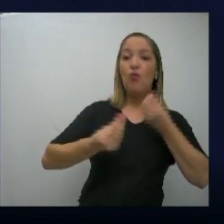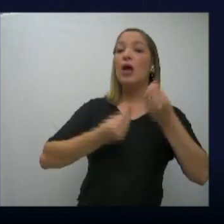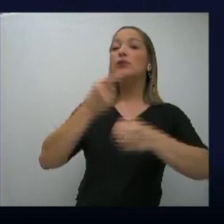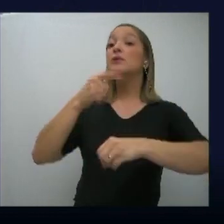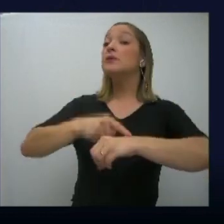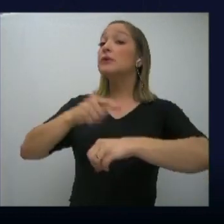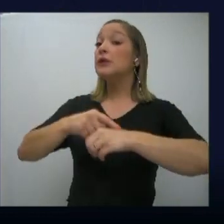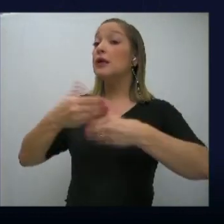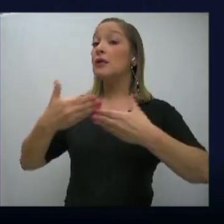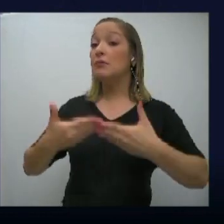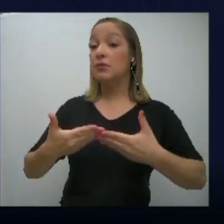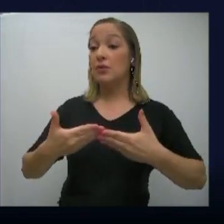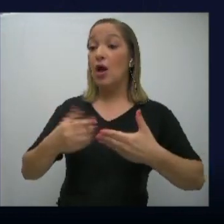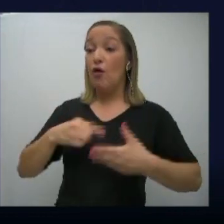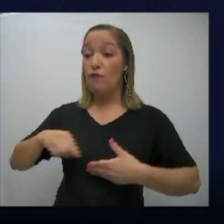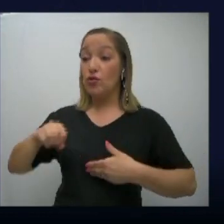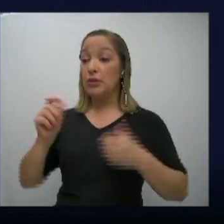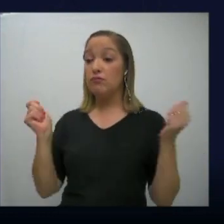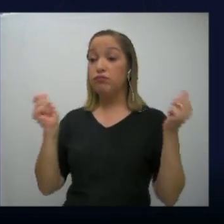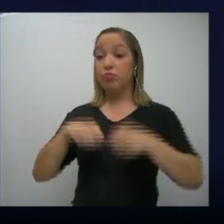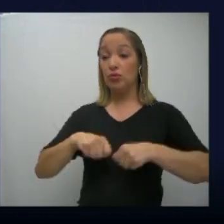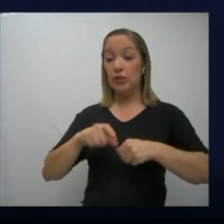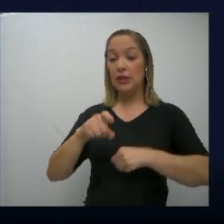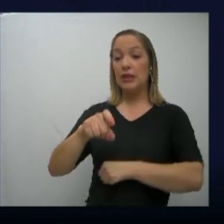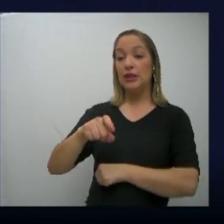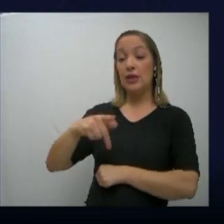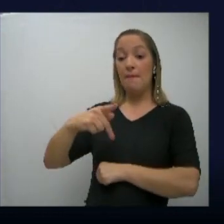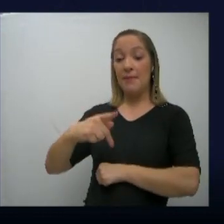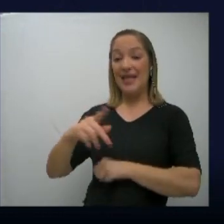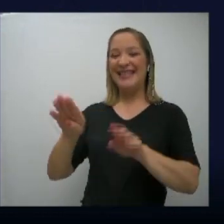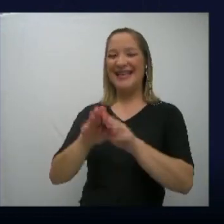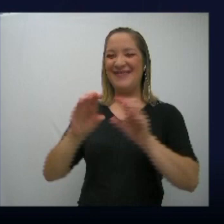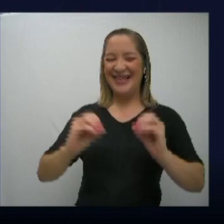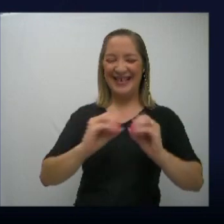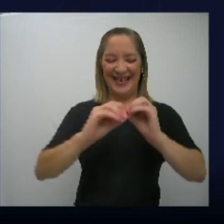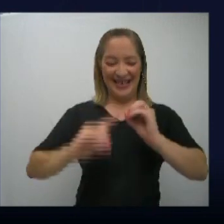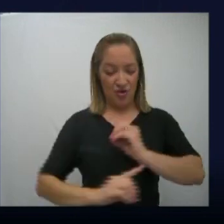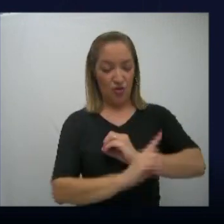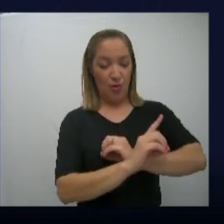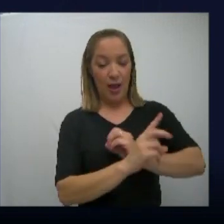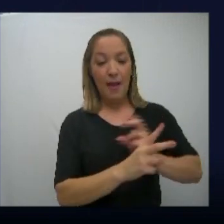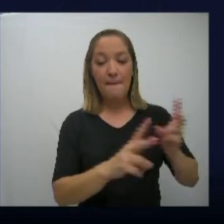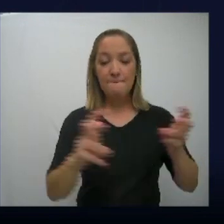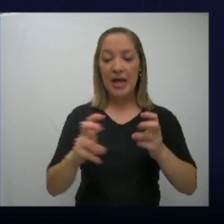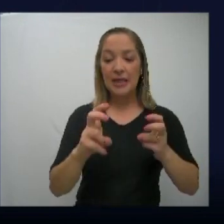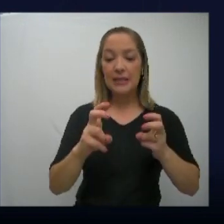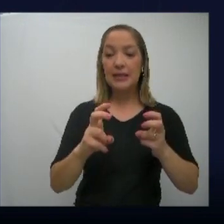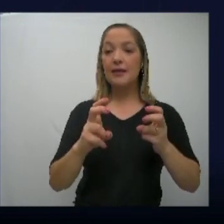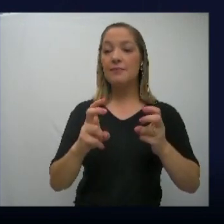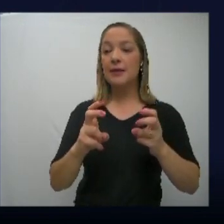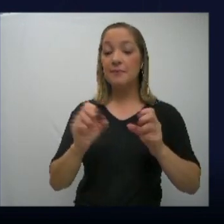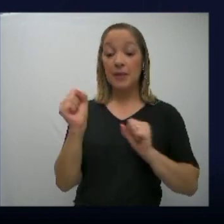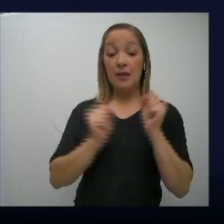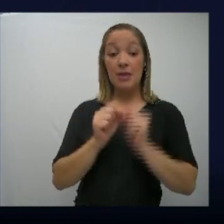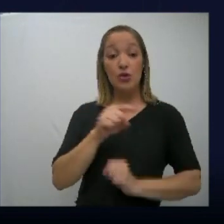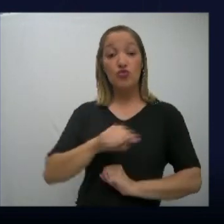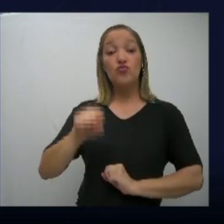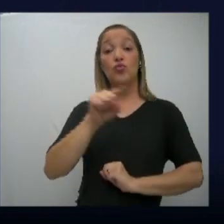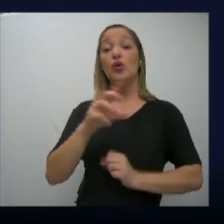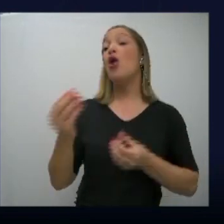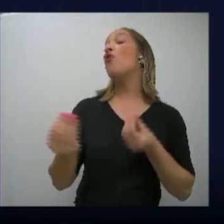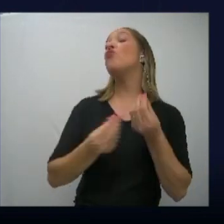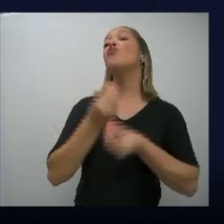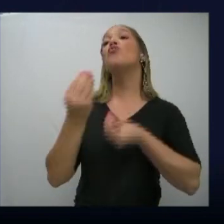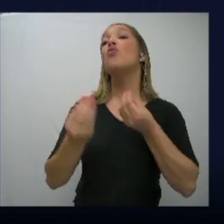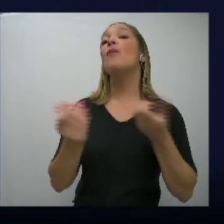de outras métricas vocês com essa potência tanto XP quando tu iFood como é que vocês olham para indústria para empresa de vocês